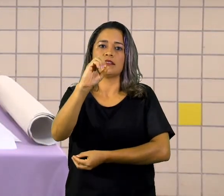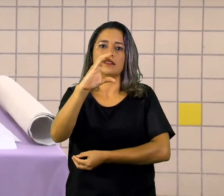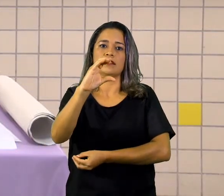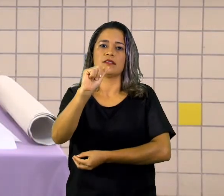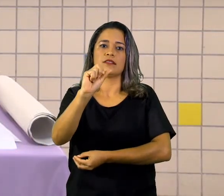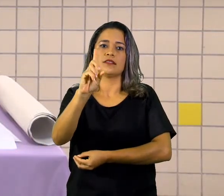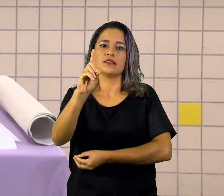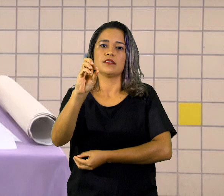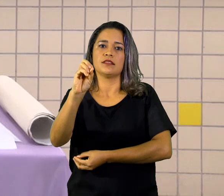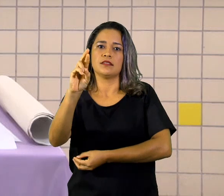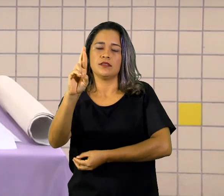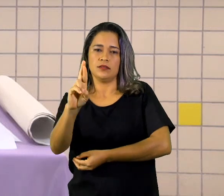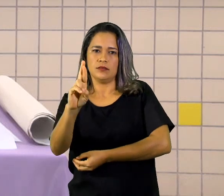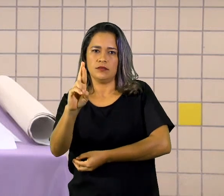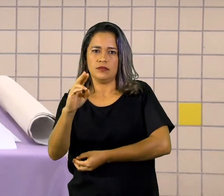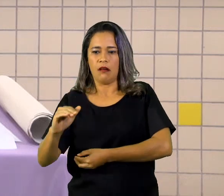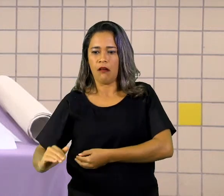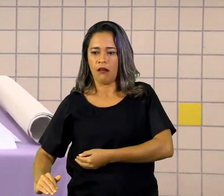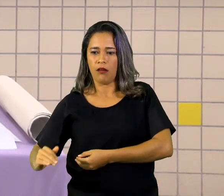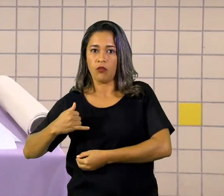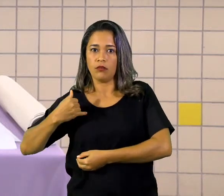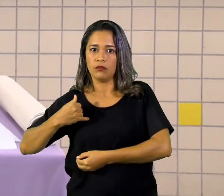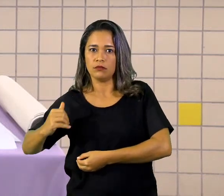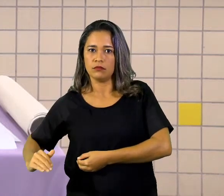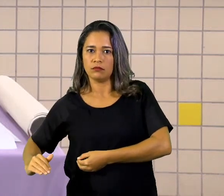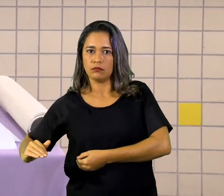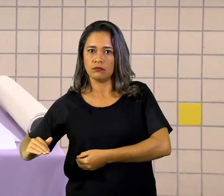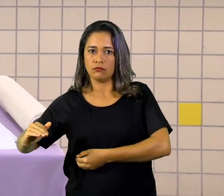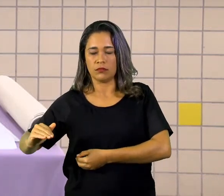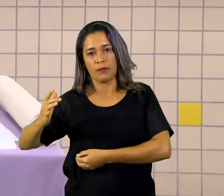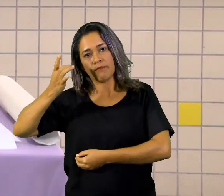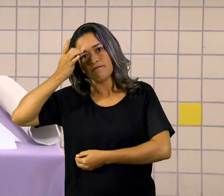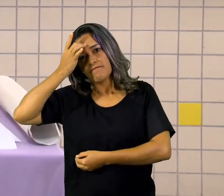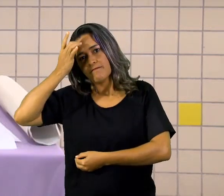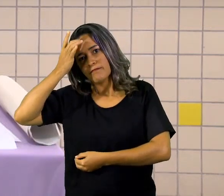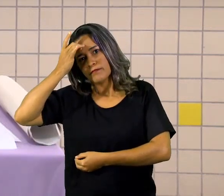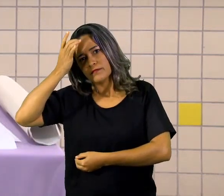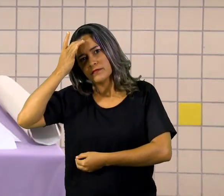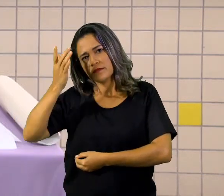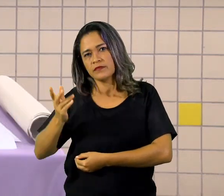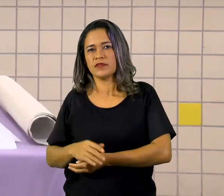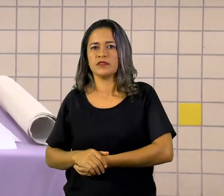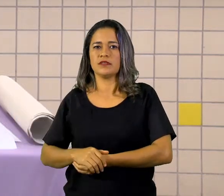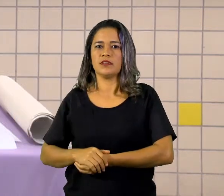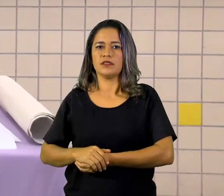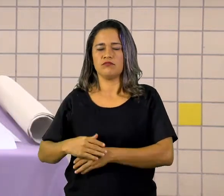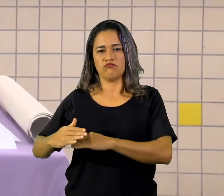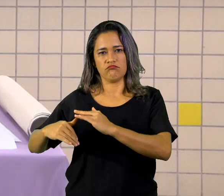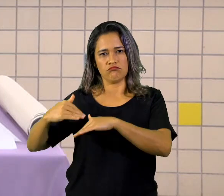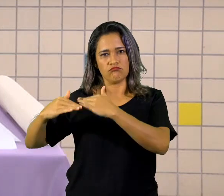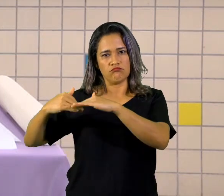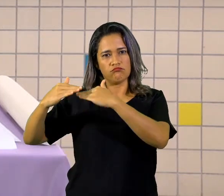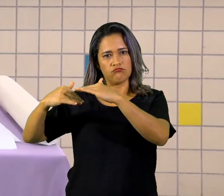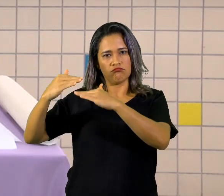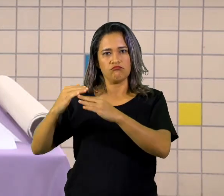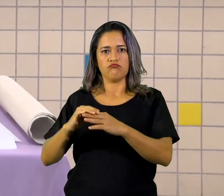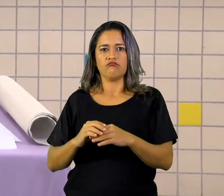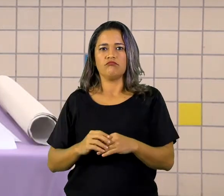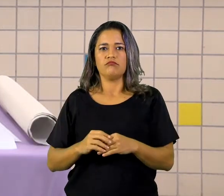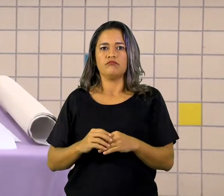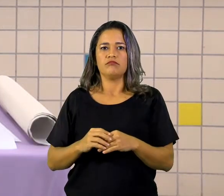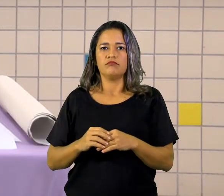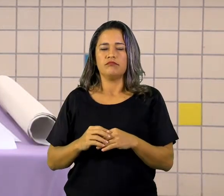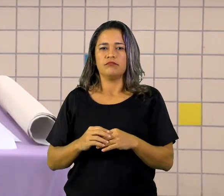de acordo com a faixa etária da criança? Para facilitar as habilidades motoras, a ampliação do movimento